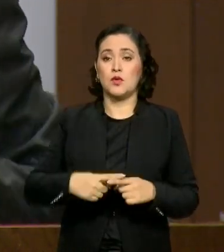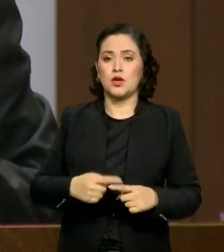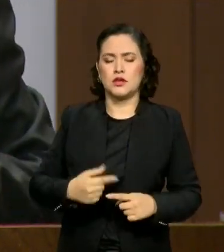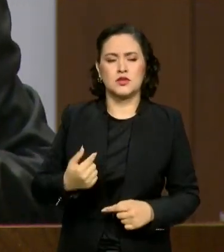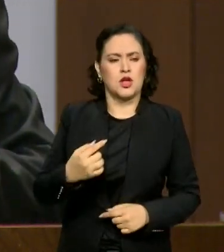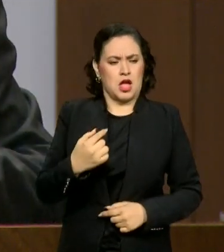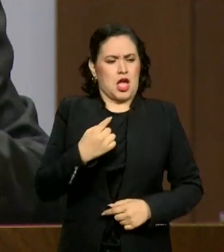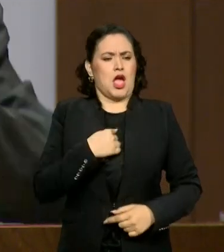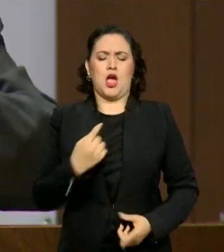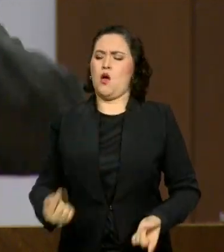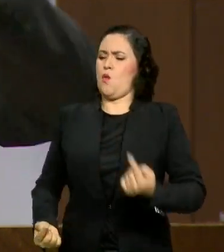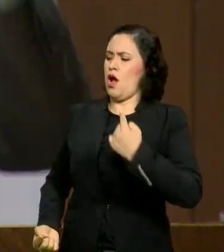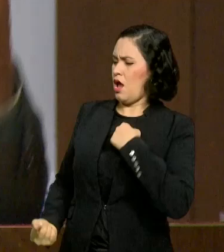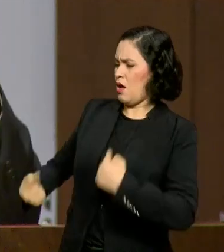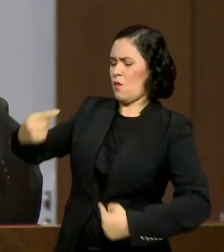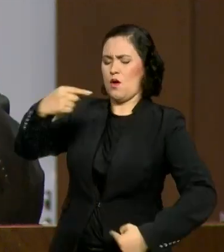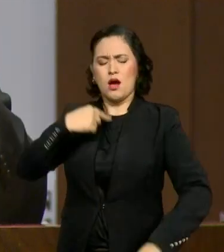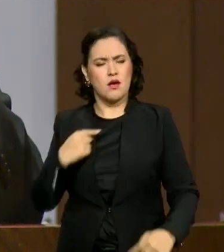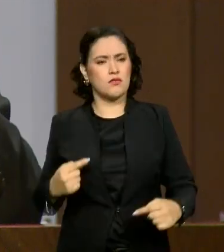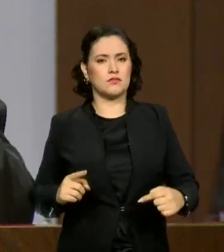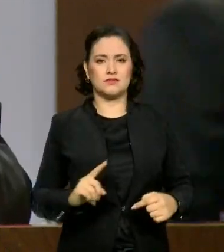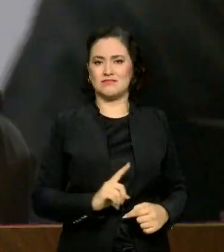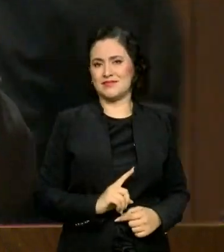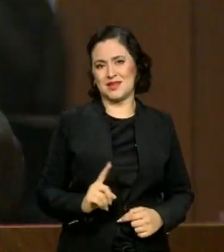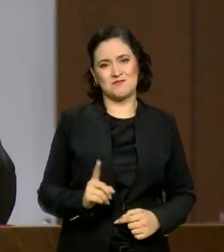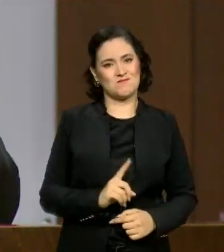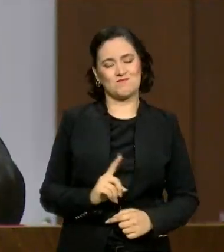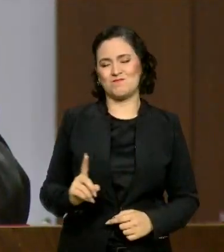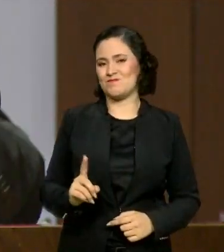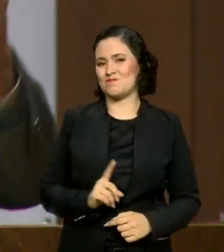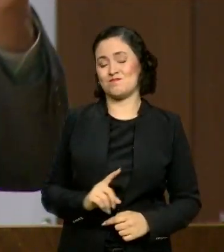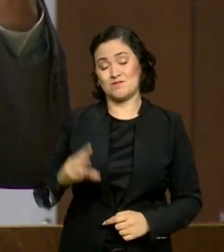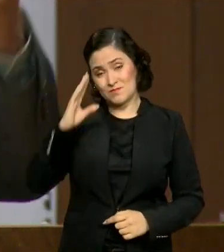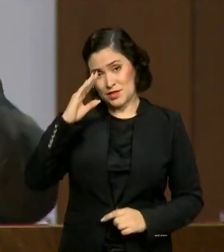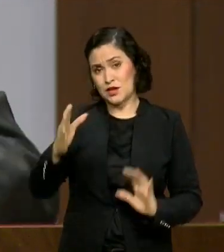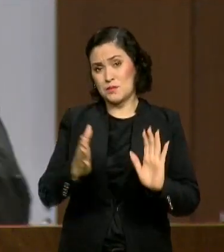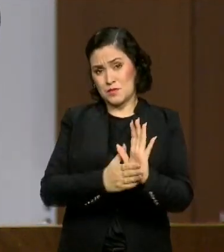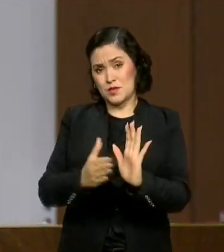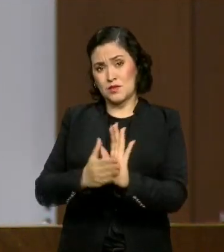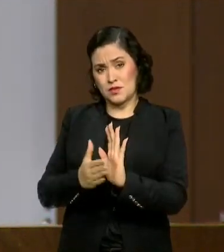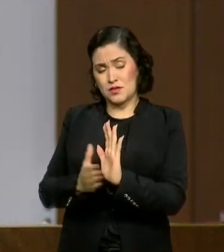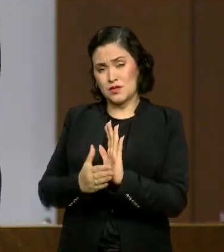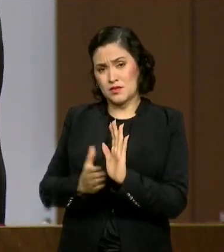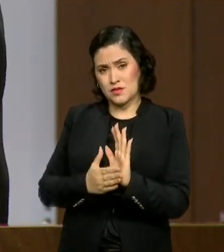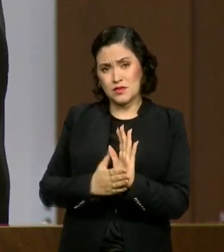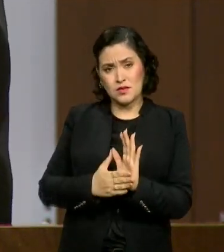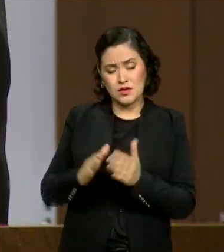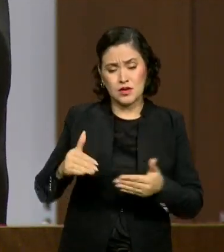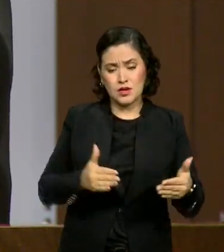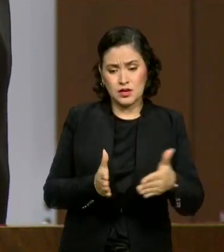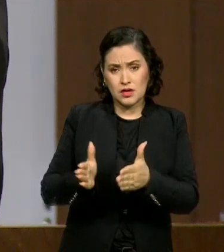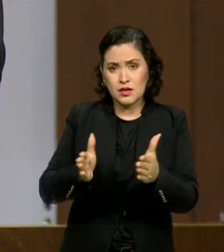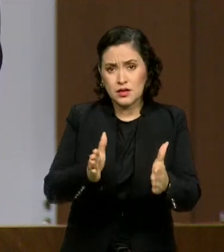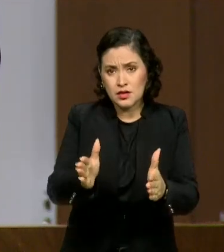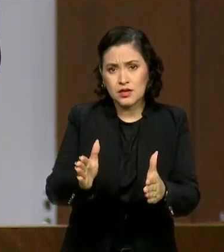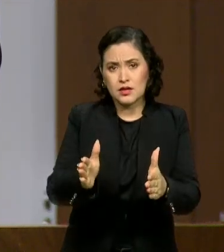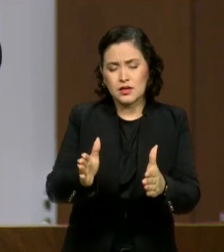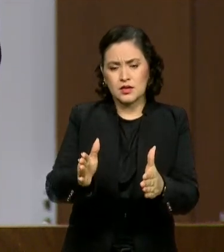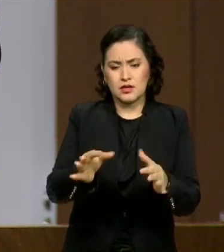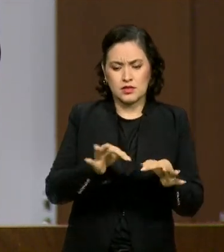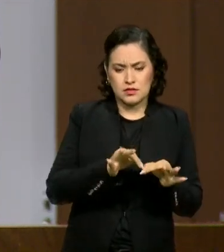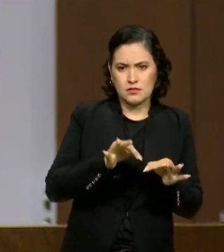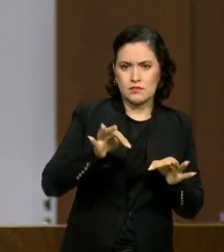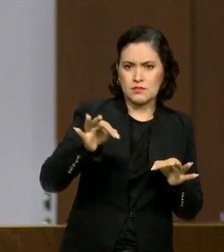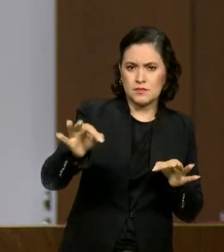eu faço, especialmente dessas proposições de Anajatuba, Bacurituba. Eu peço aí que o